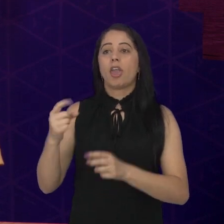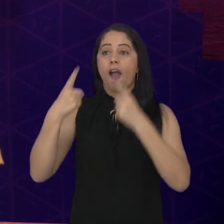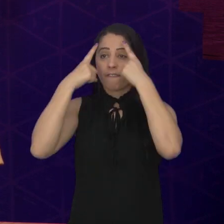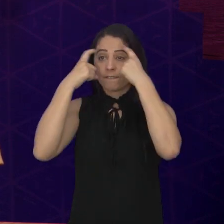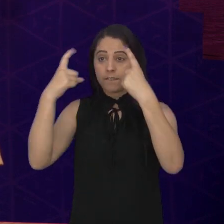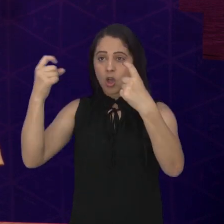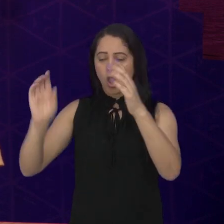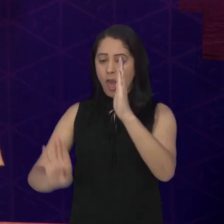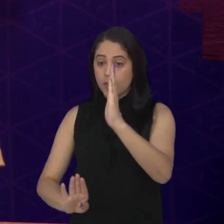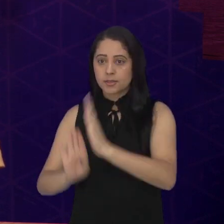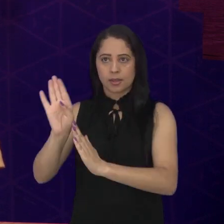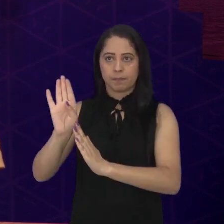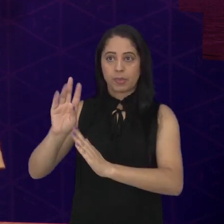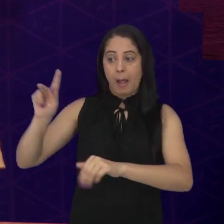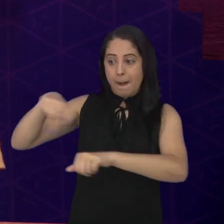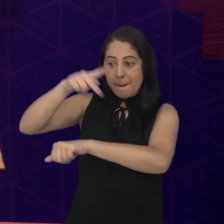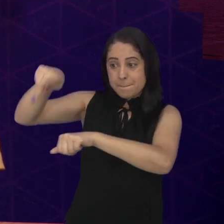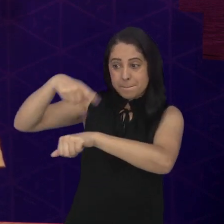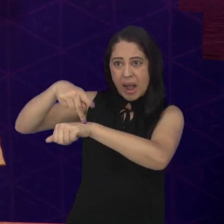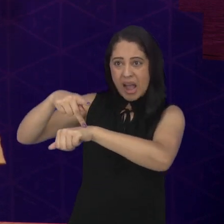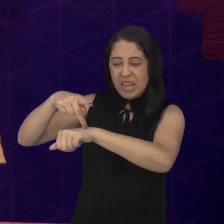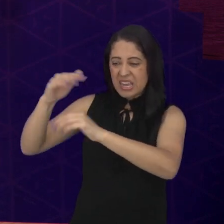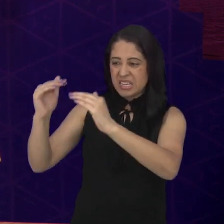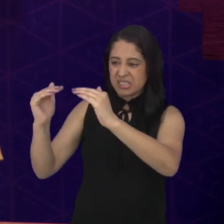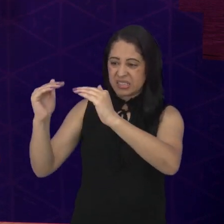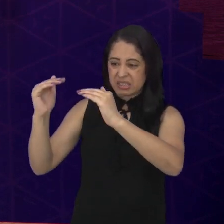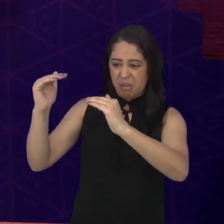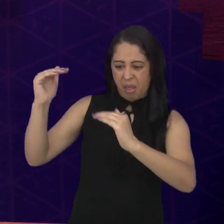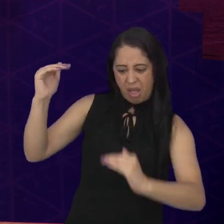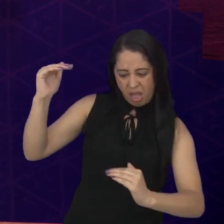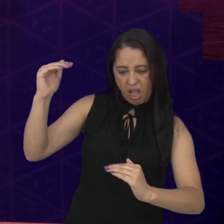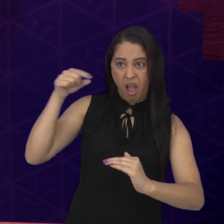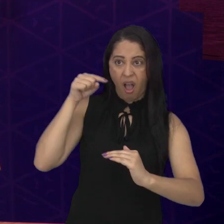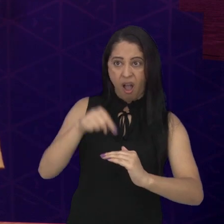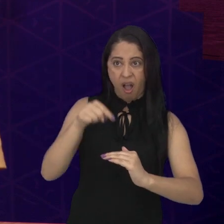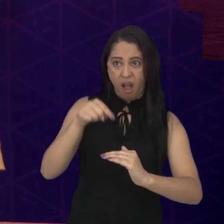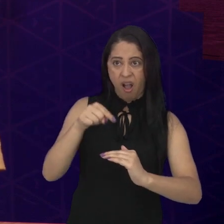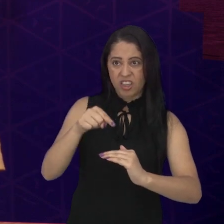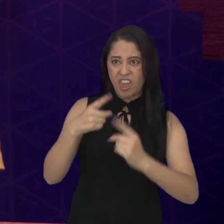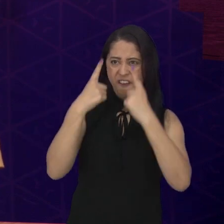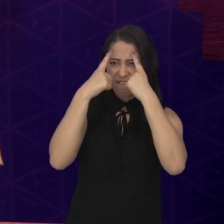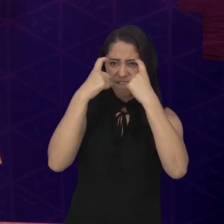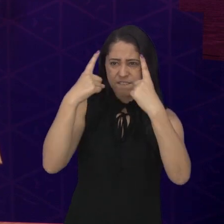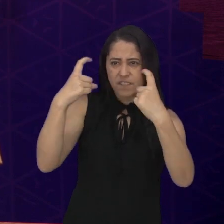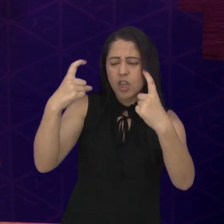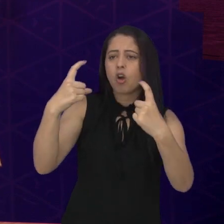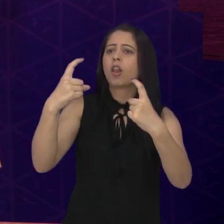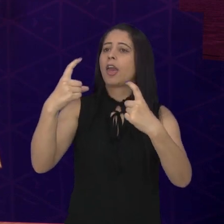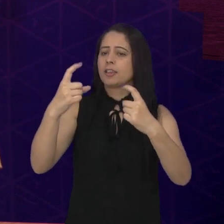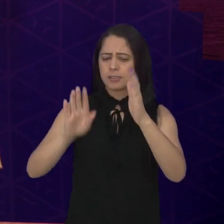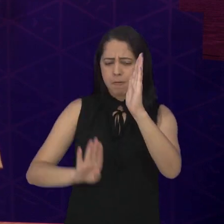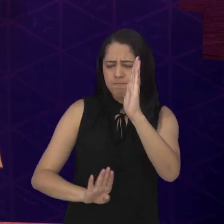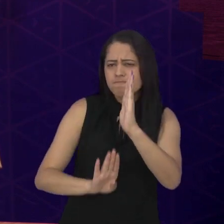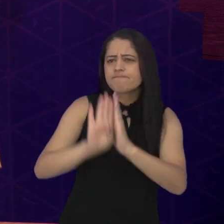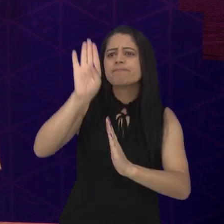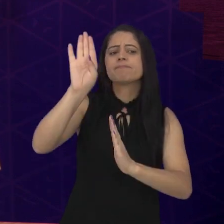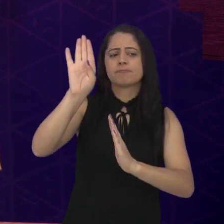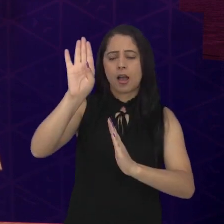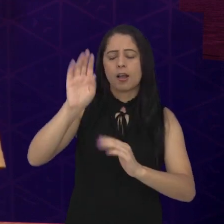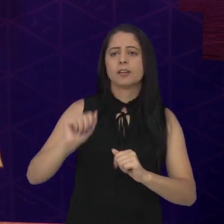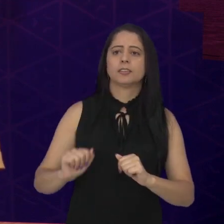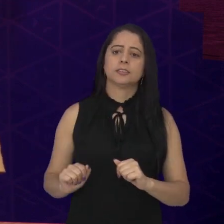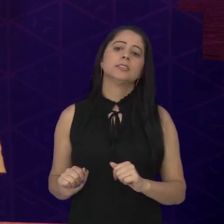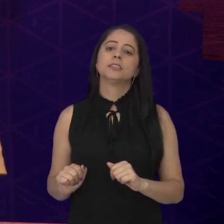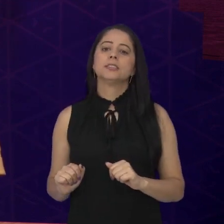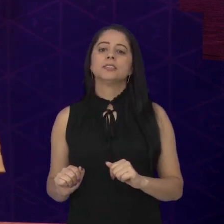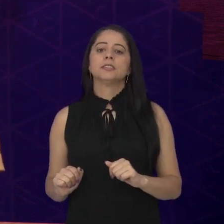ligado, por exemplo, à elevação da violência. Países com maior desigualdade social têm índices de violência